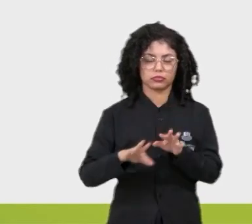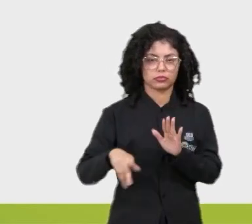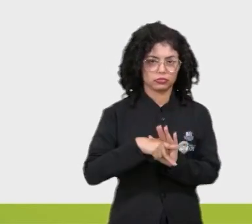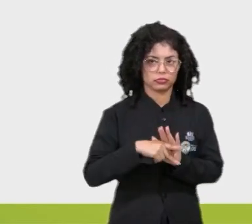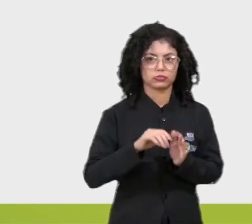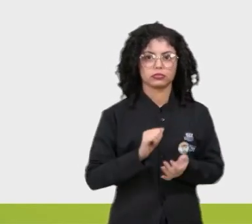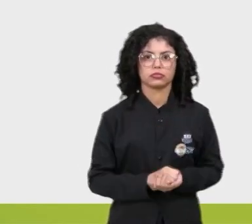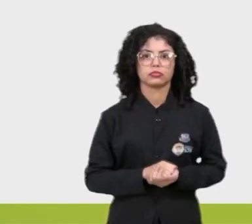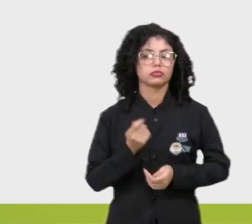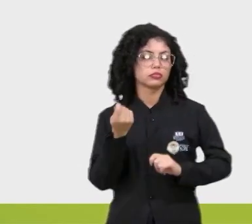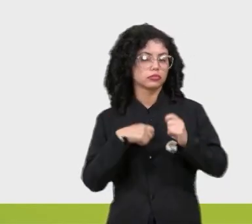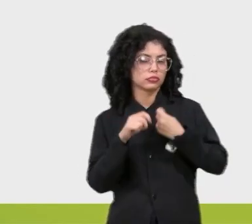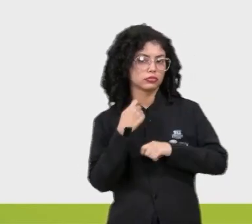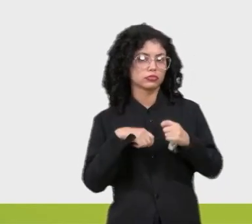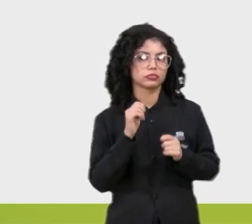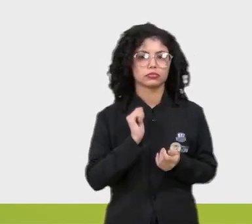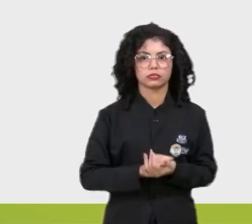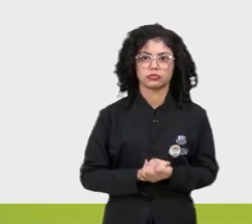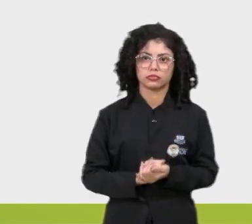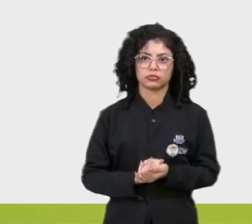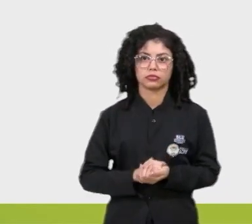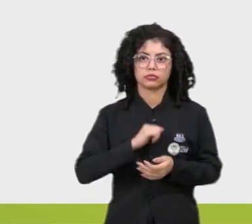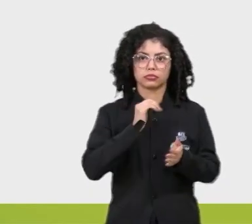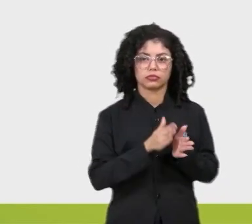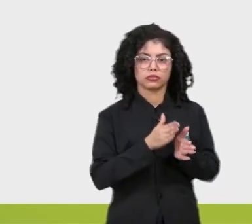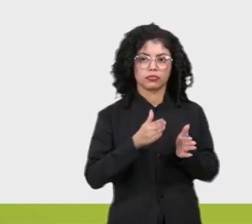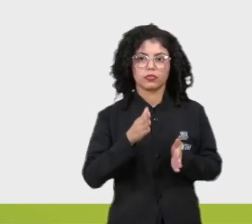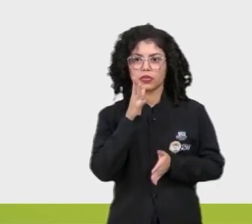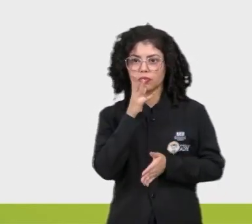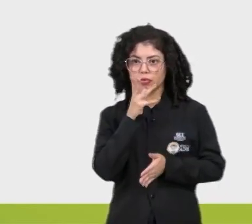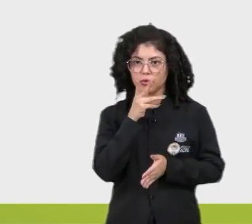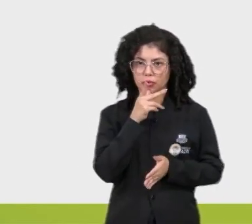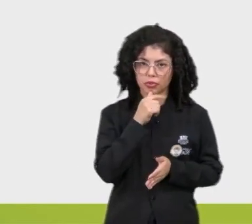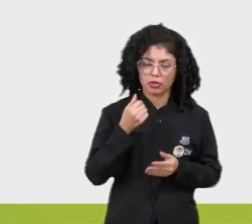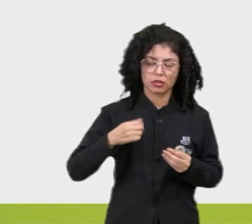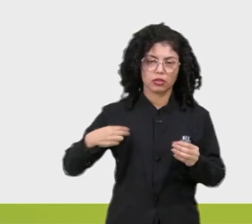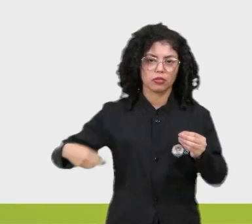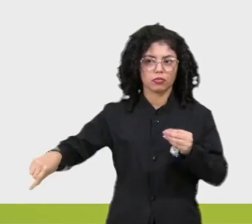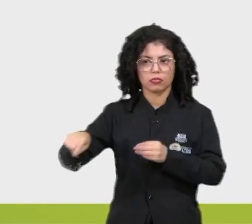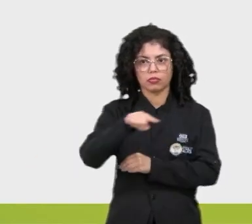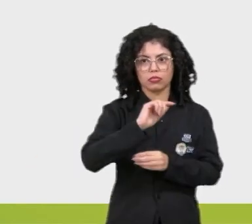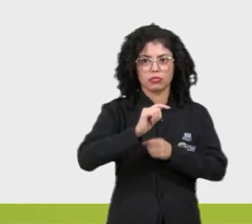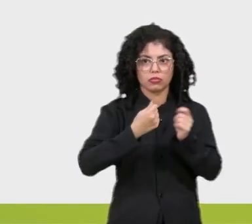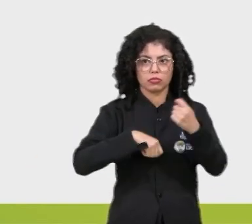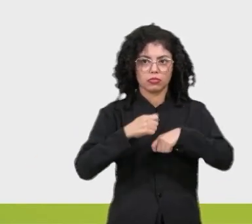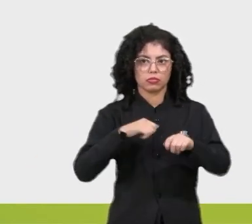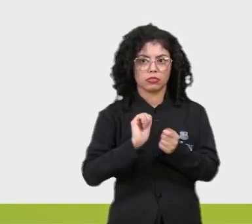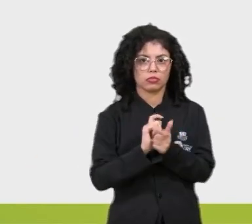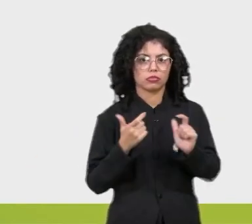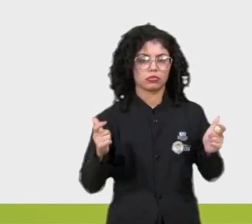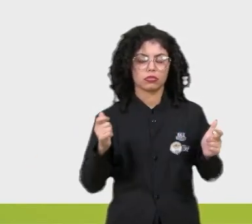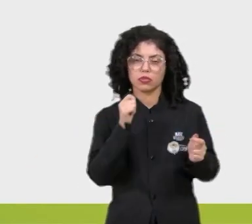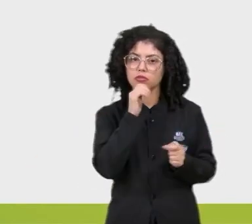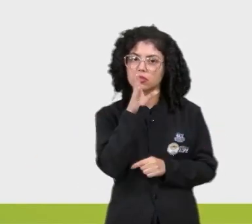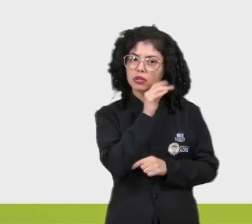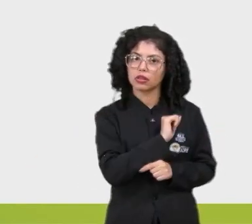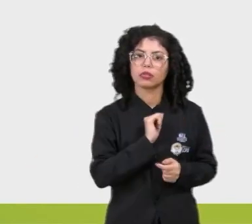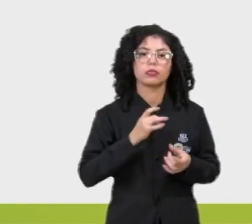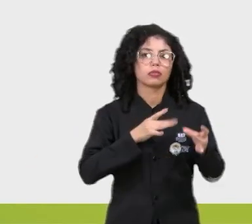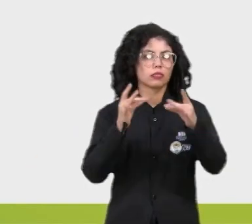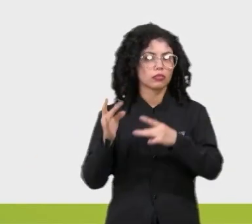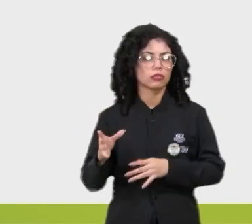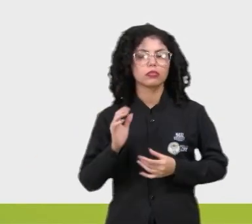próprios a economias adjacentes lentas, ou seja, economias ali ao redor, com um ritmo muito mais rápido do comércio e